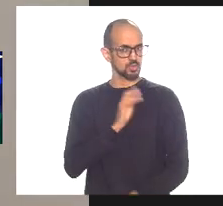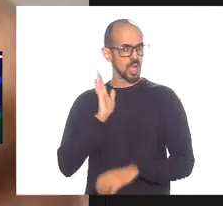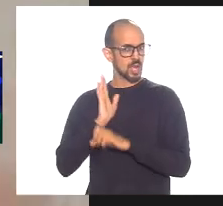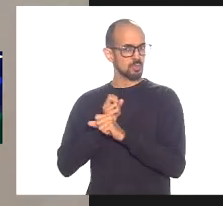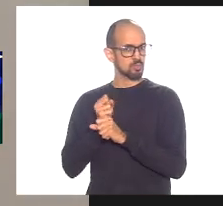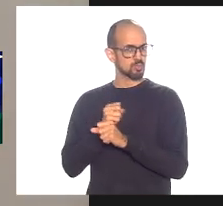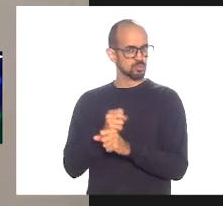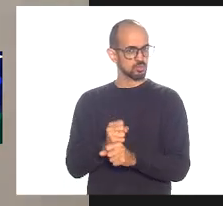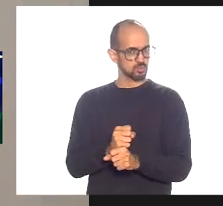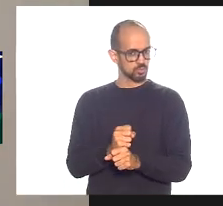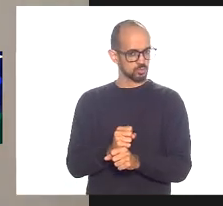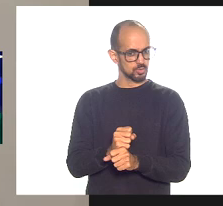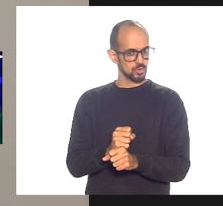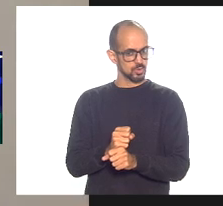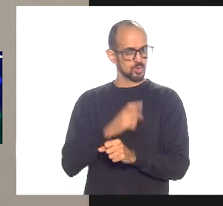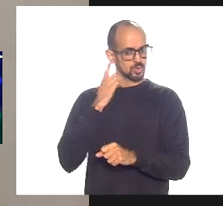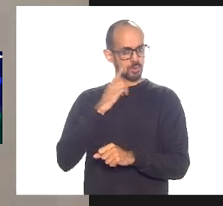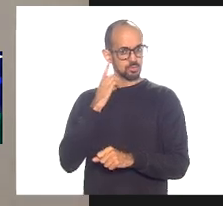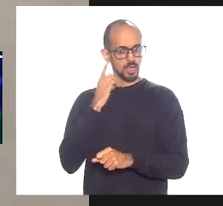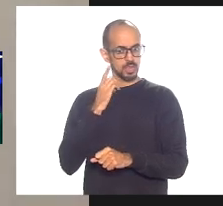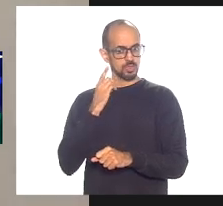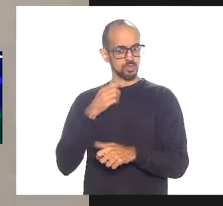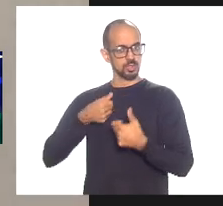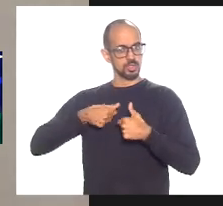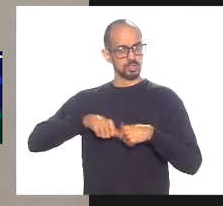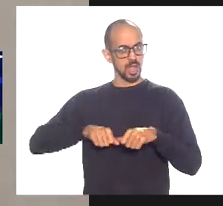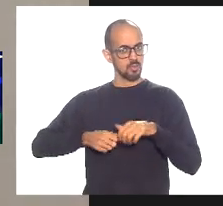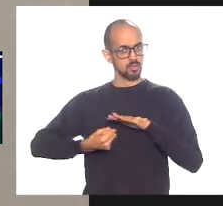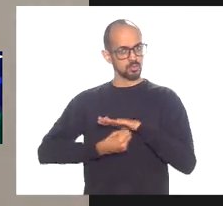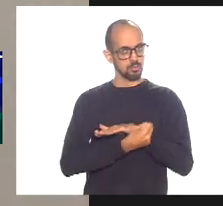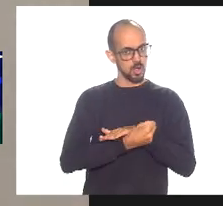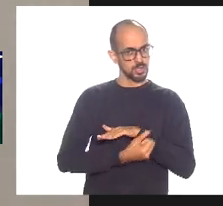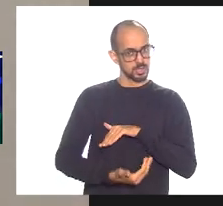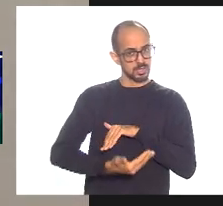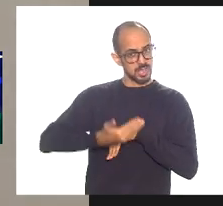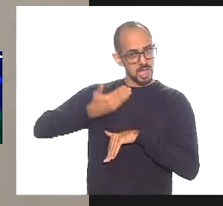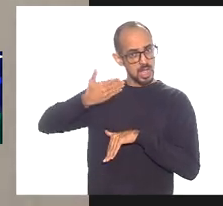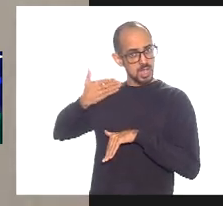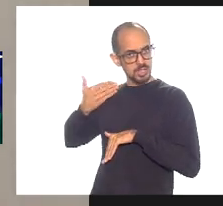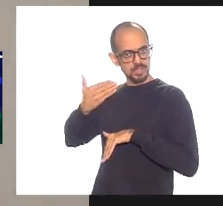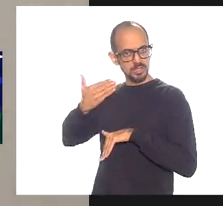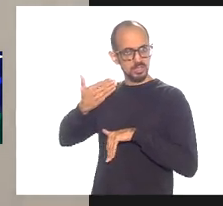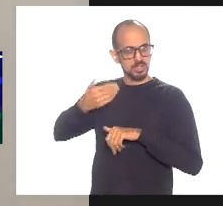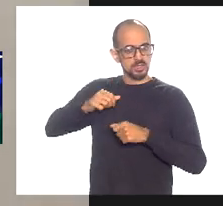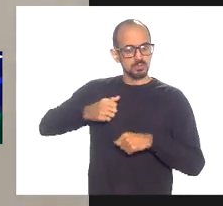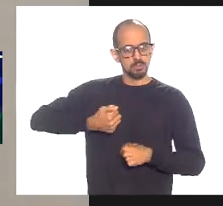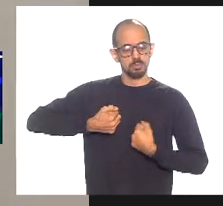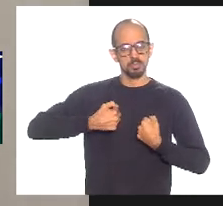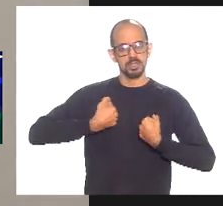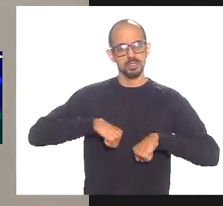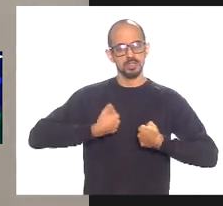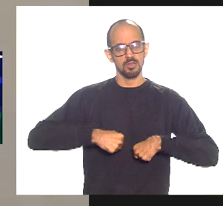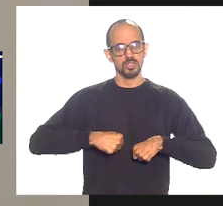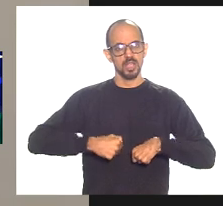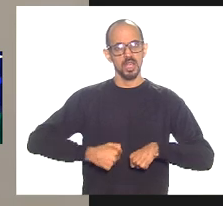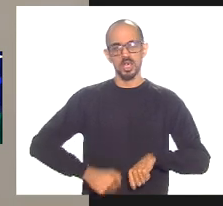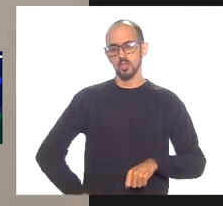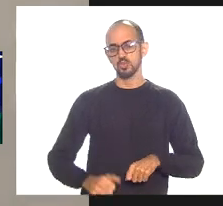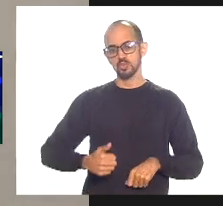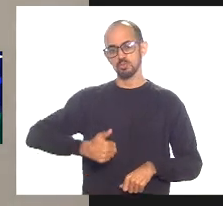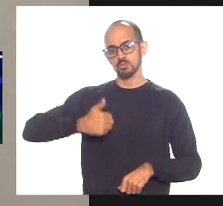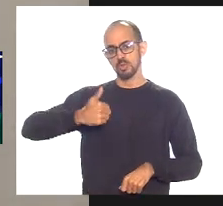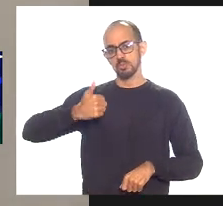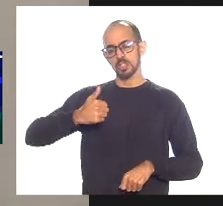e os deputados estavam mandar eu vejo aquelas anteriores deveria os termos primeiros a